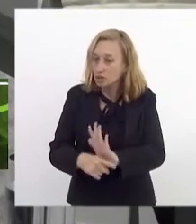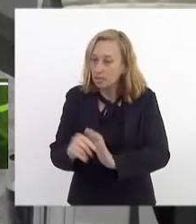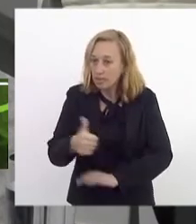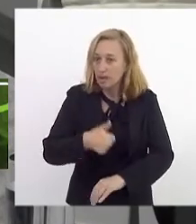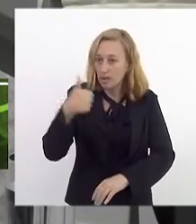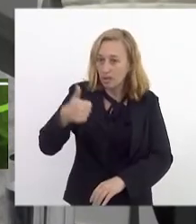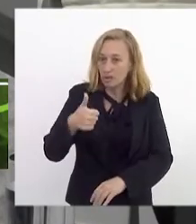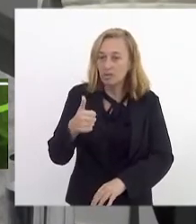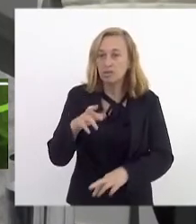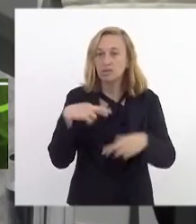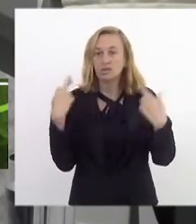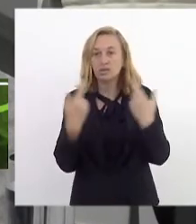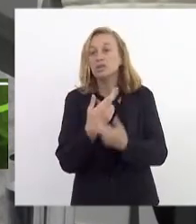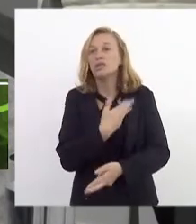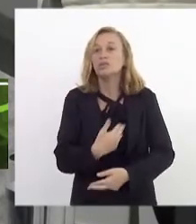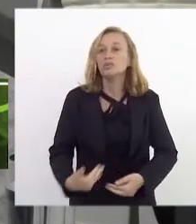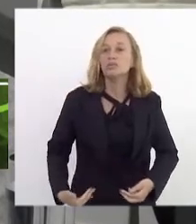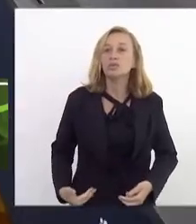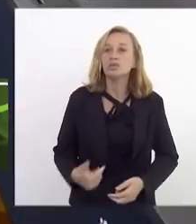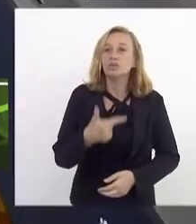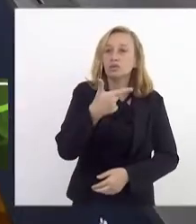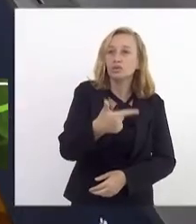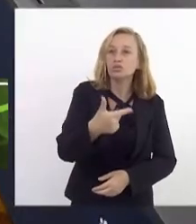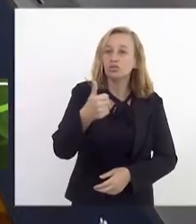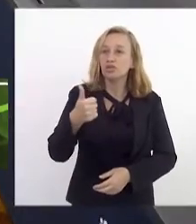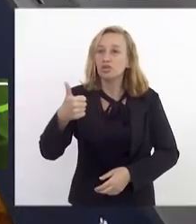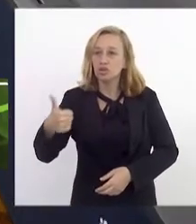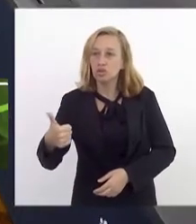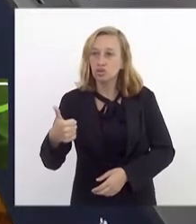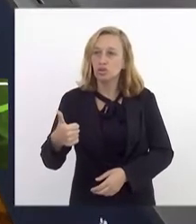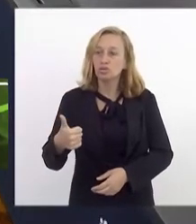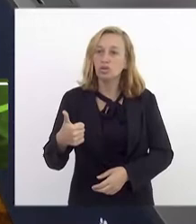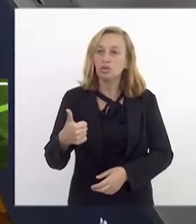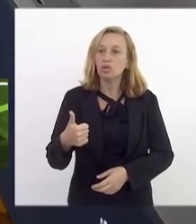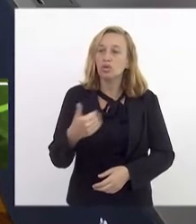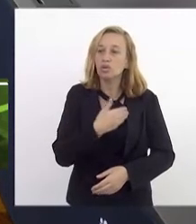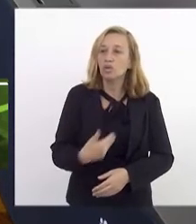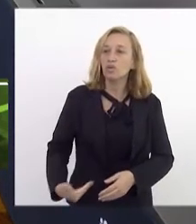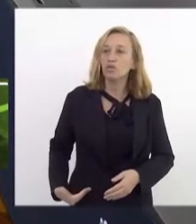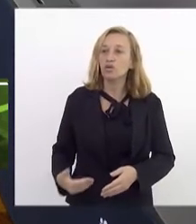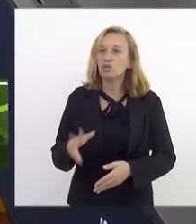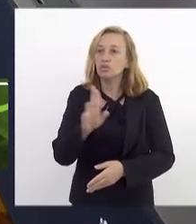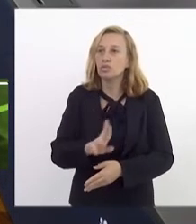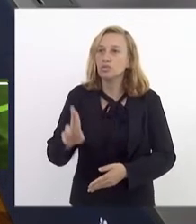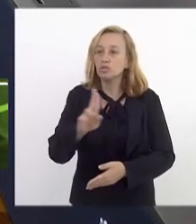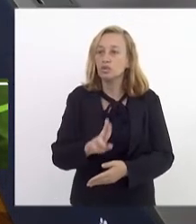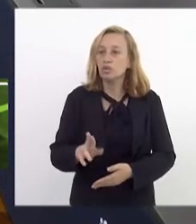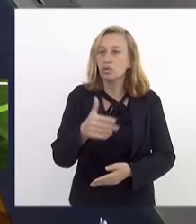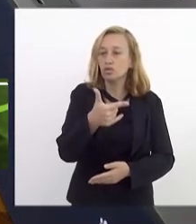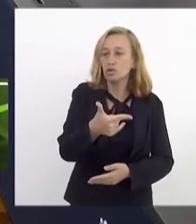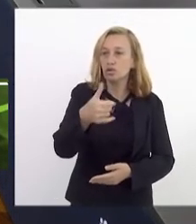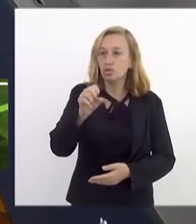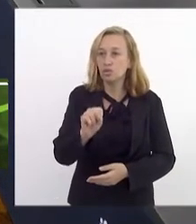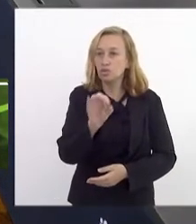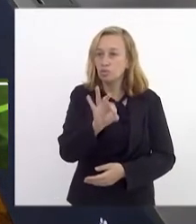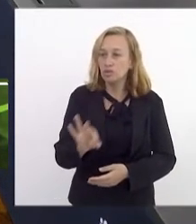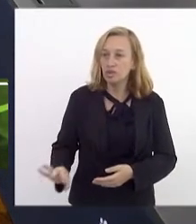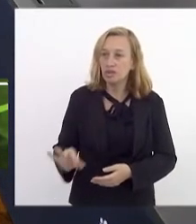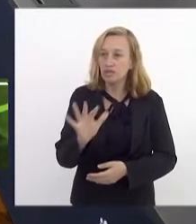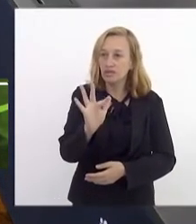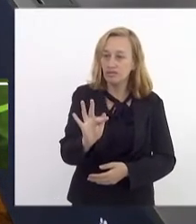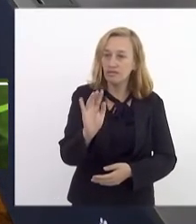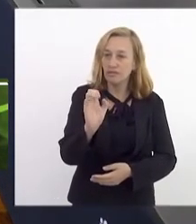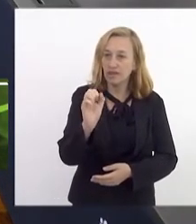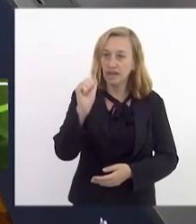essa audiência pública, em 2021 o governo utilizou somente 28% dos recursos do FECAM, né, que é o Fundo